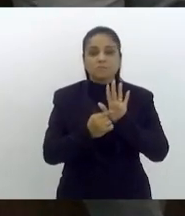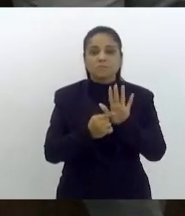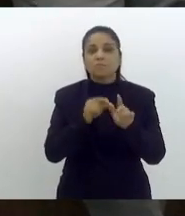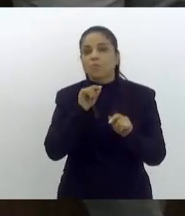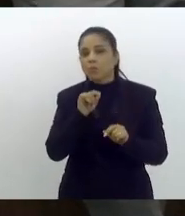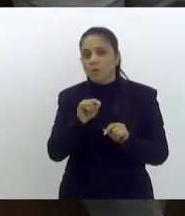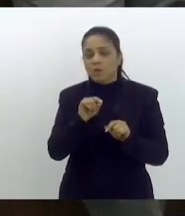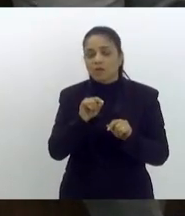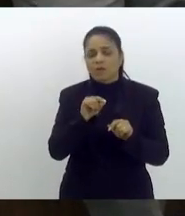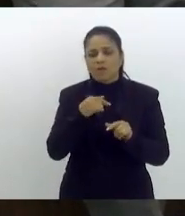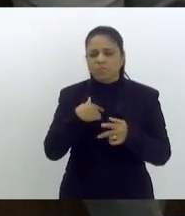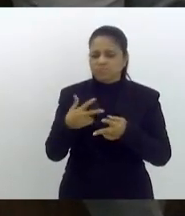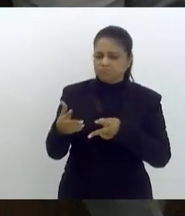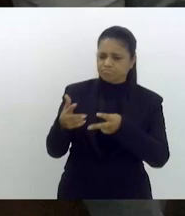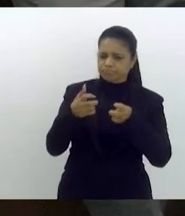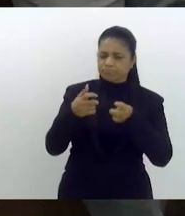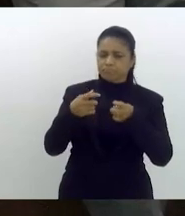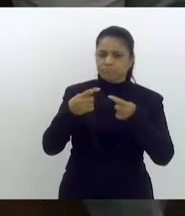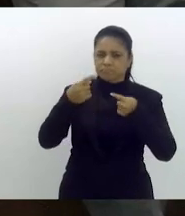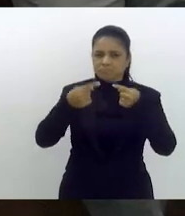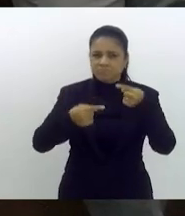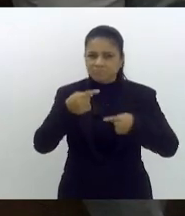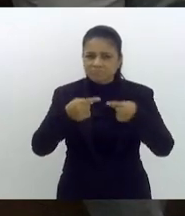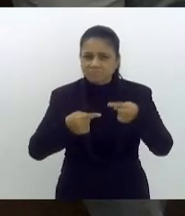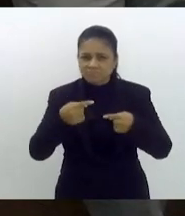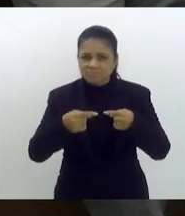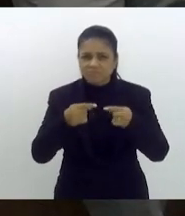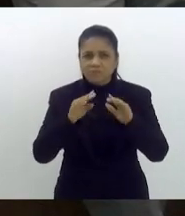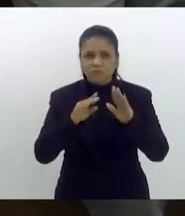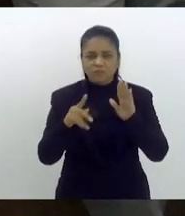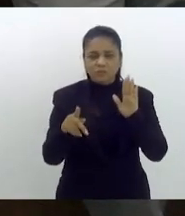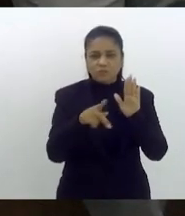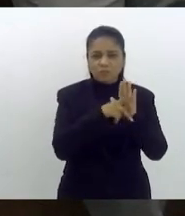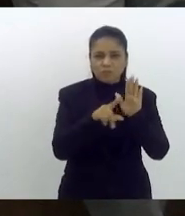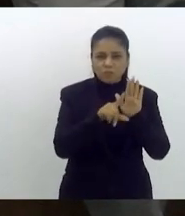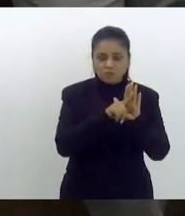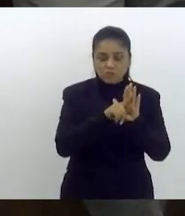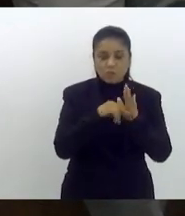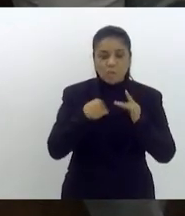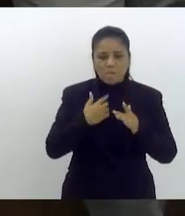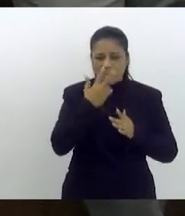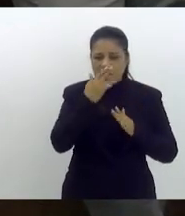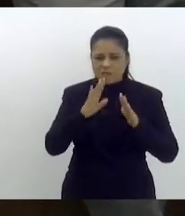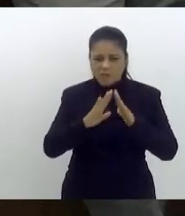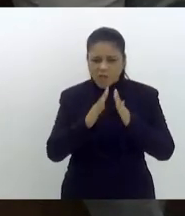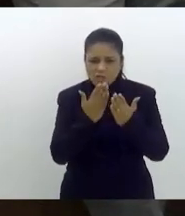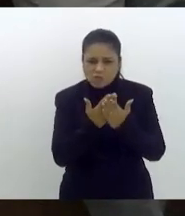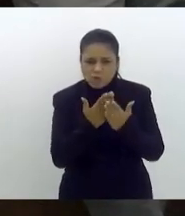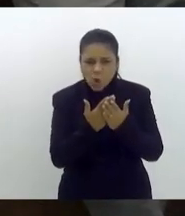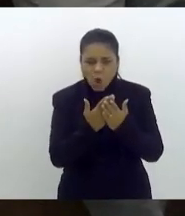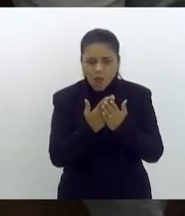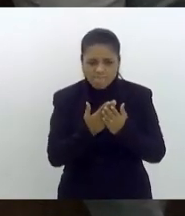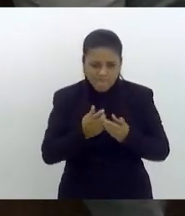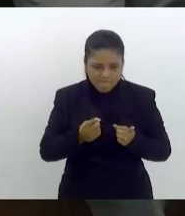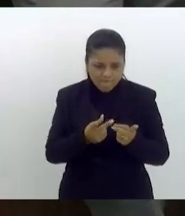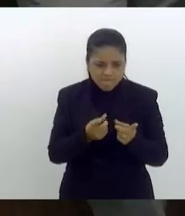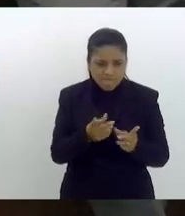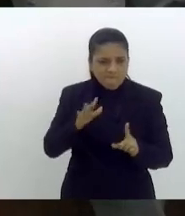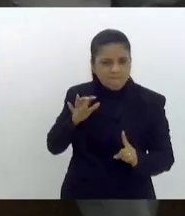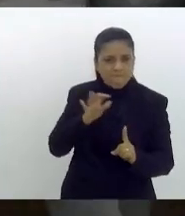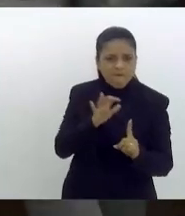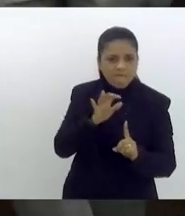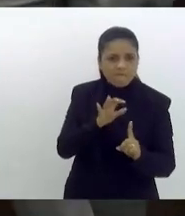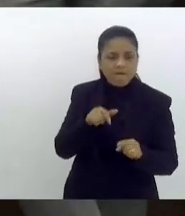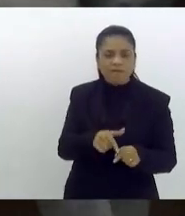quando tá discutindo o projeto é que a escola tá empurrando goela abaixo nas crianças esses tipos de produtos não é isso